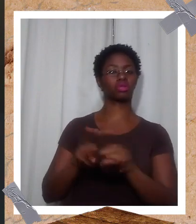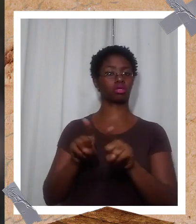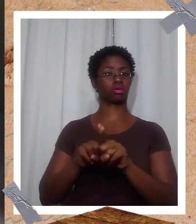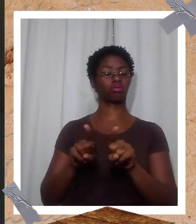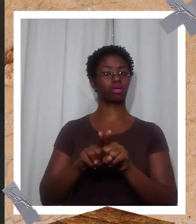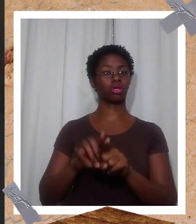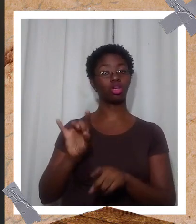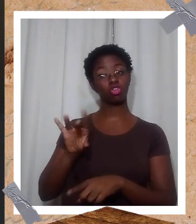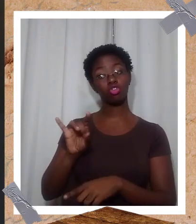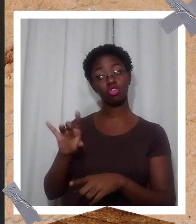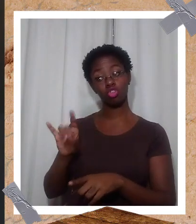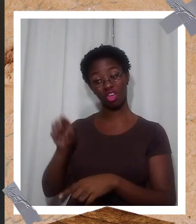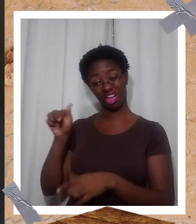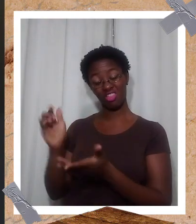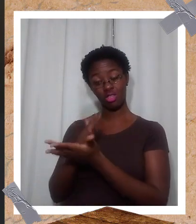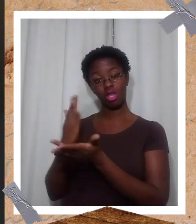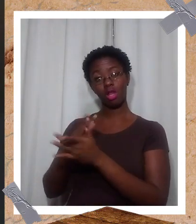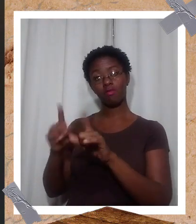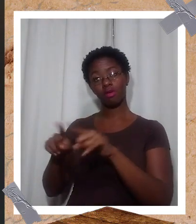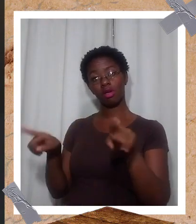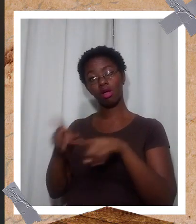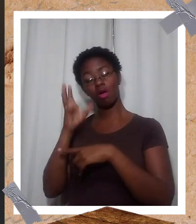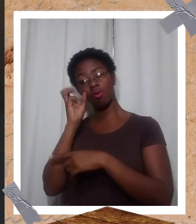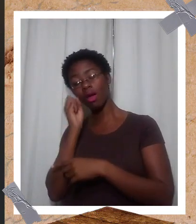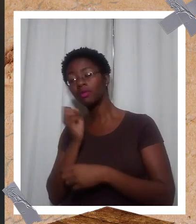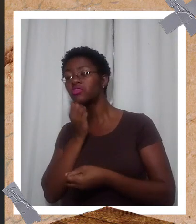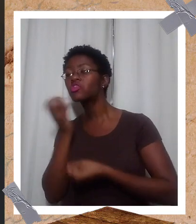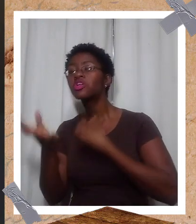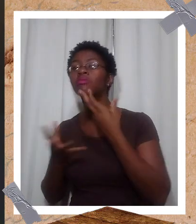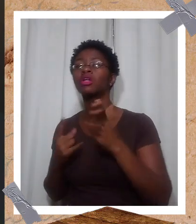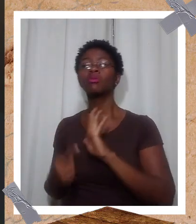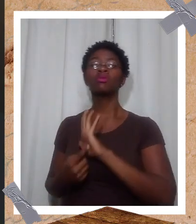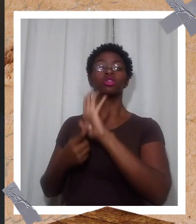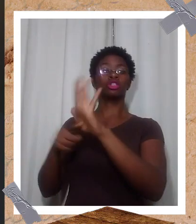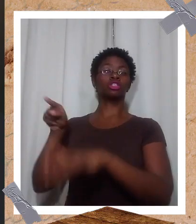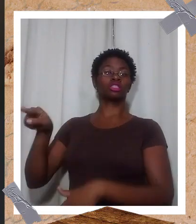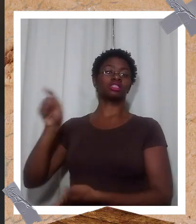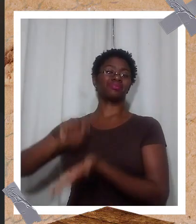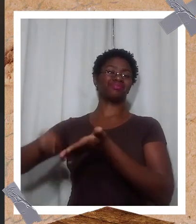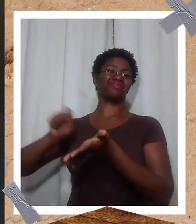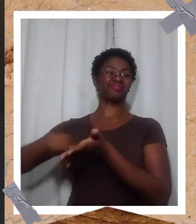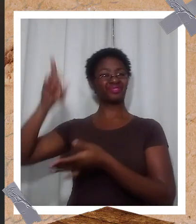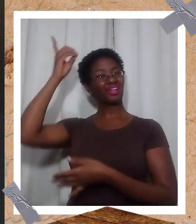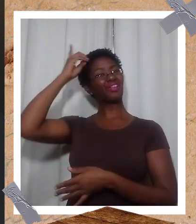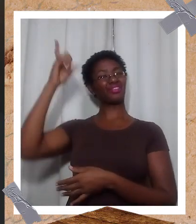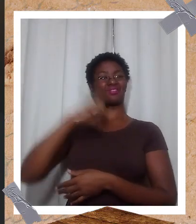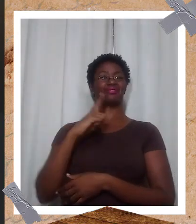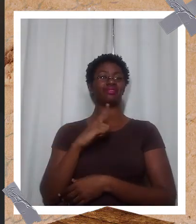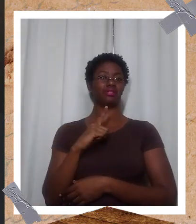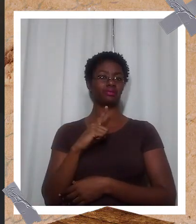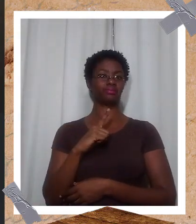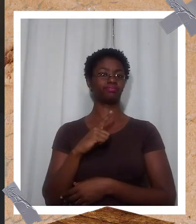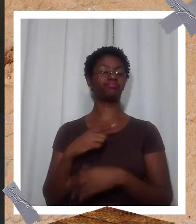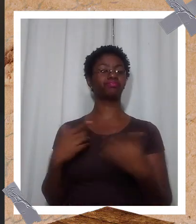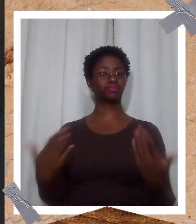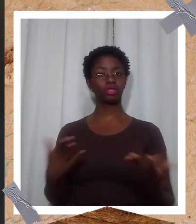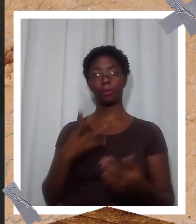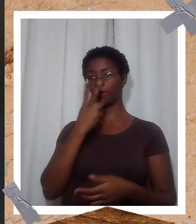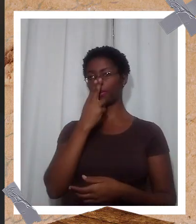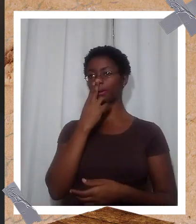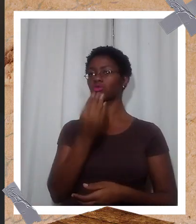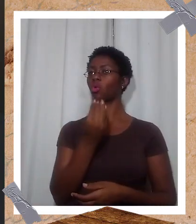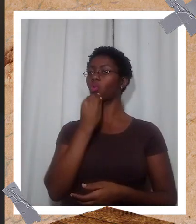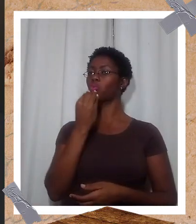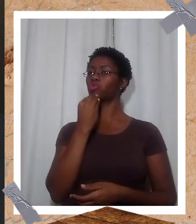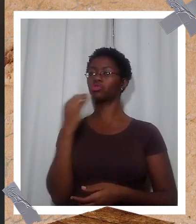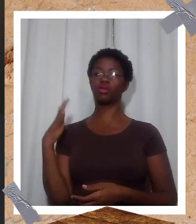apenas revelou a Carolina como uma grande escritora, né? E eu acho que o Livreiro do Alemão também, no primeiro momento, ele me deu uma grande oportunidade